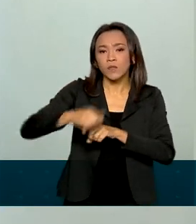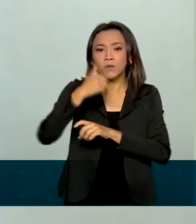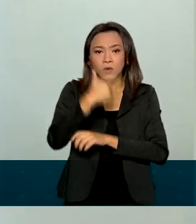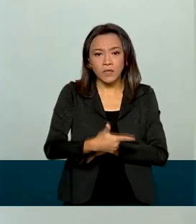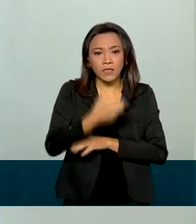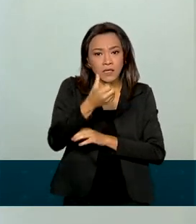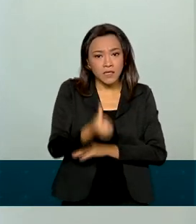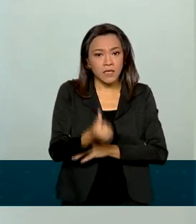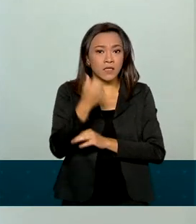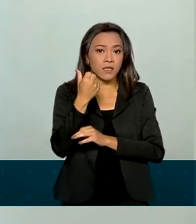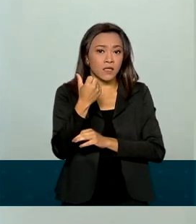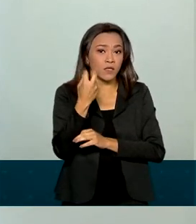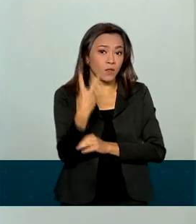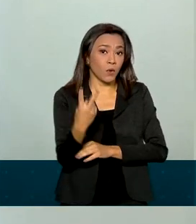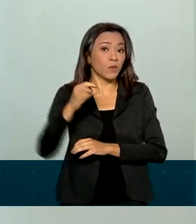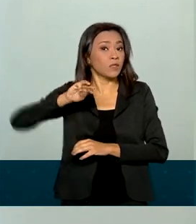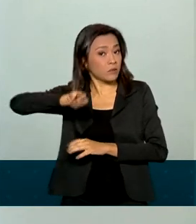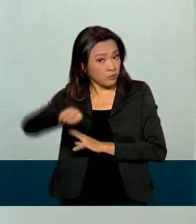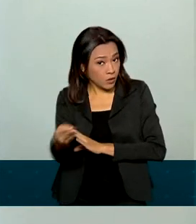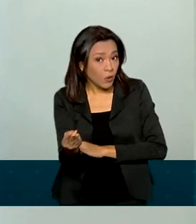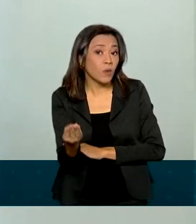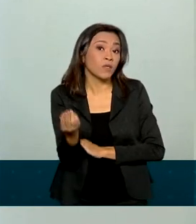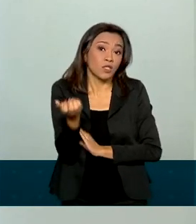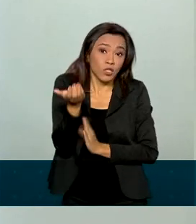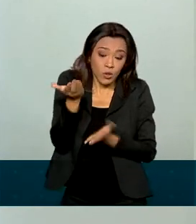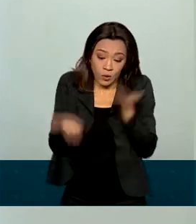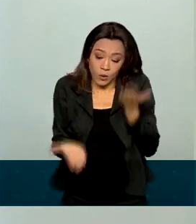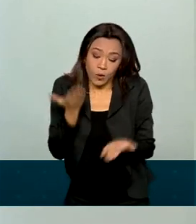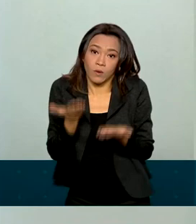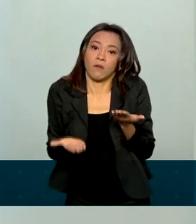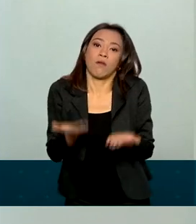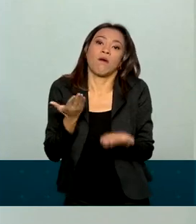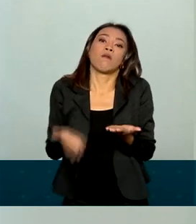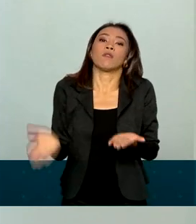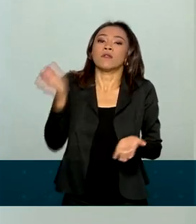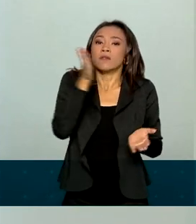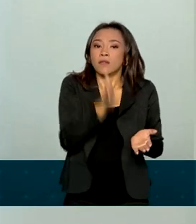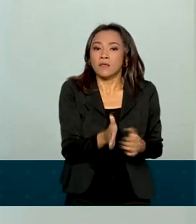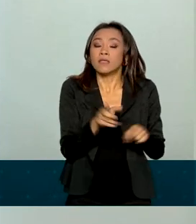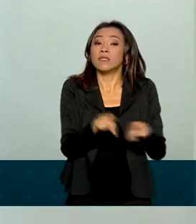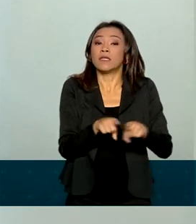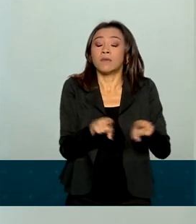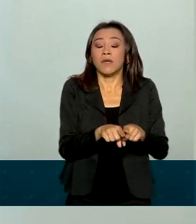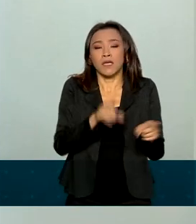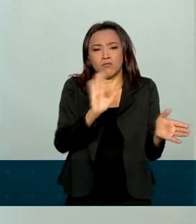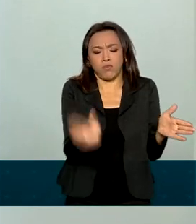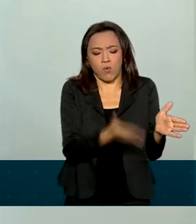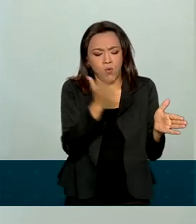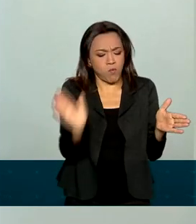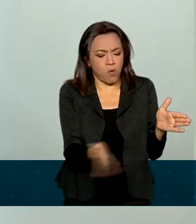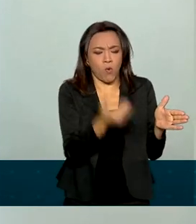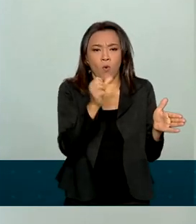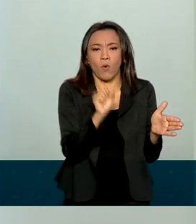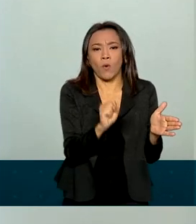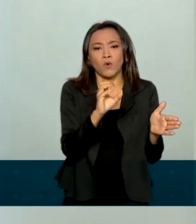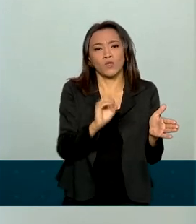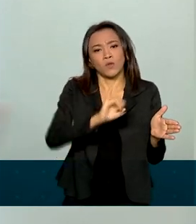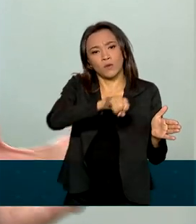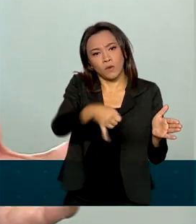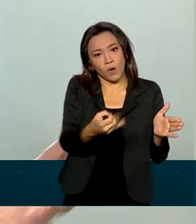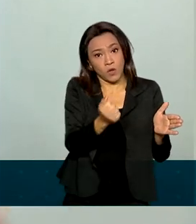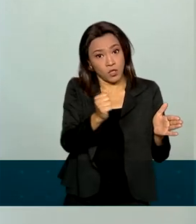a 262 milhões de 11 milhões de toneladas e também a produção de soja que seria um novo